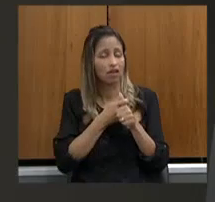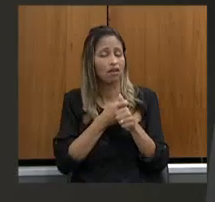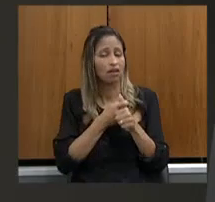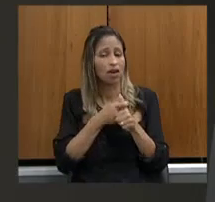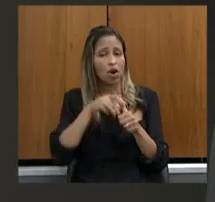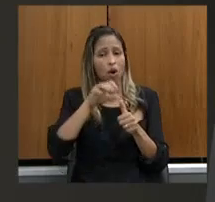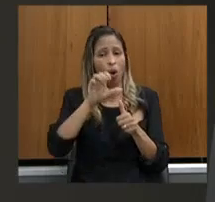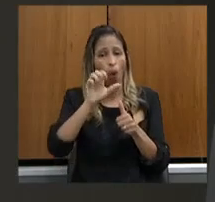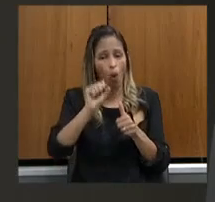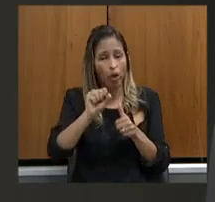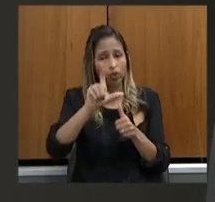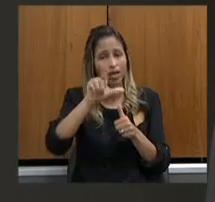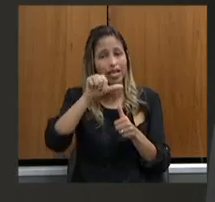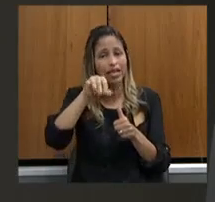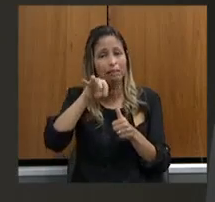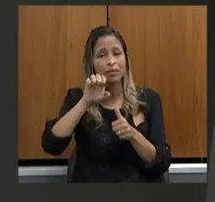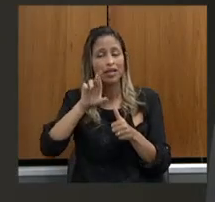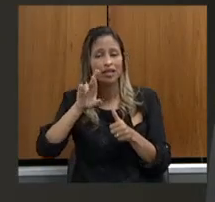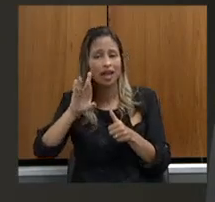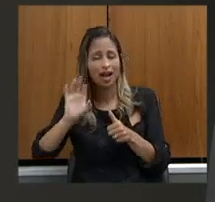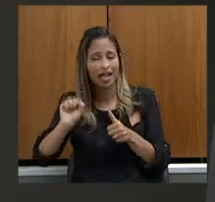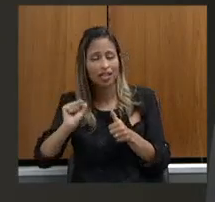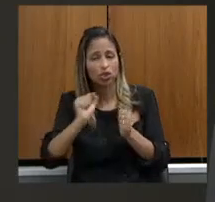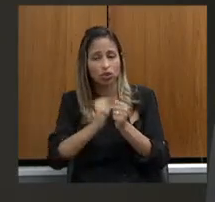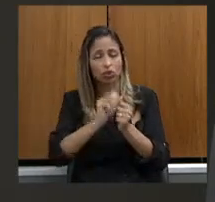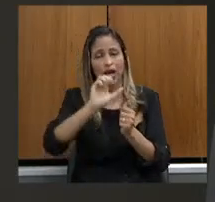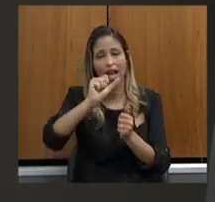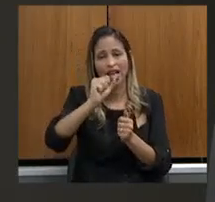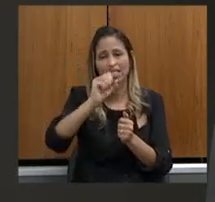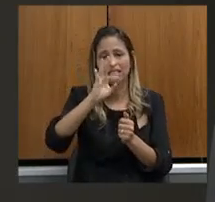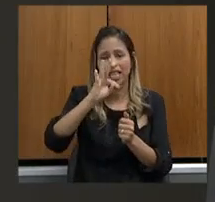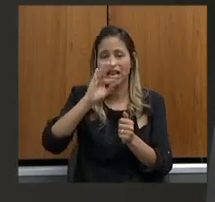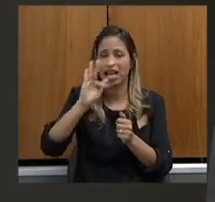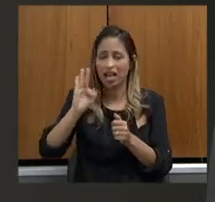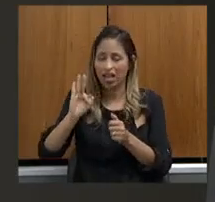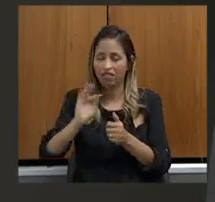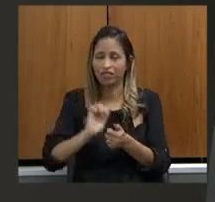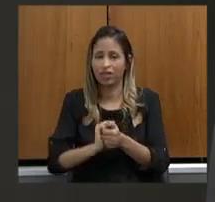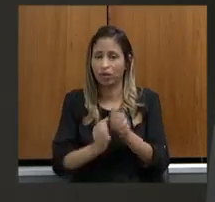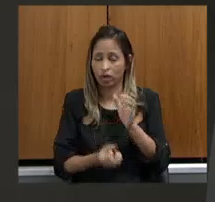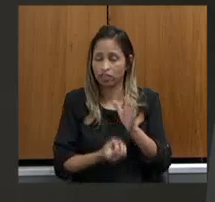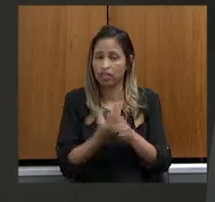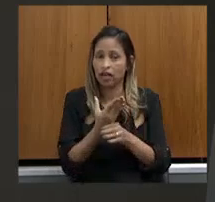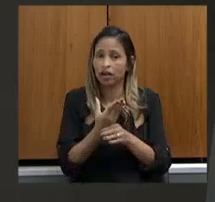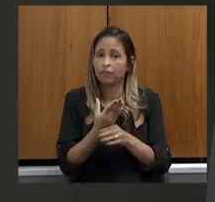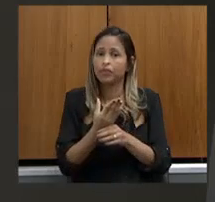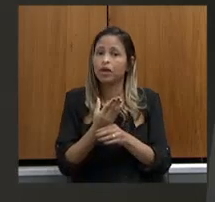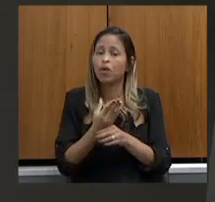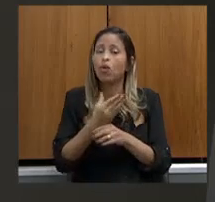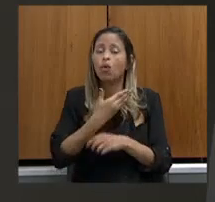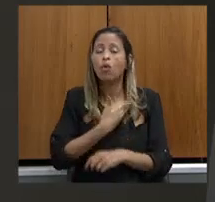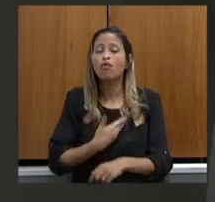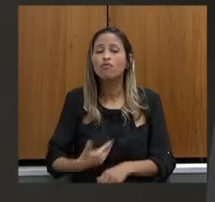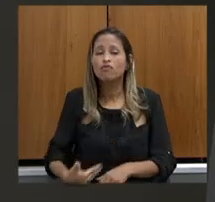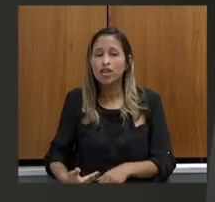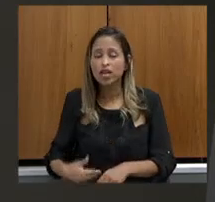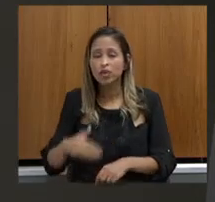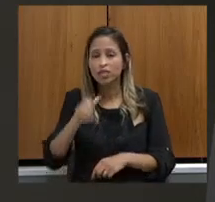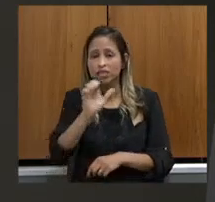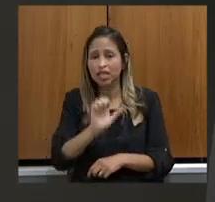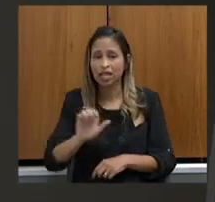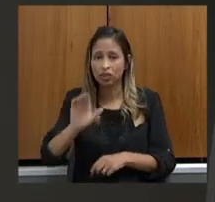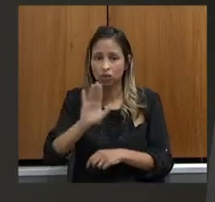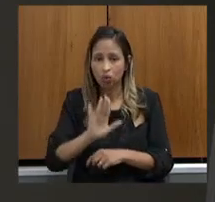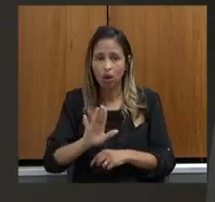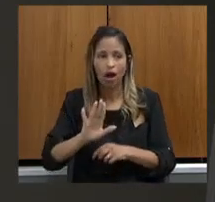meio de oito liminares obtidas junto ao STF em ações civis Ordinárias com isso o governo estadual deixou de desembolsar